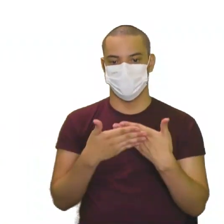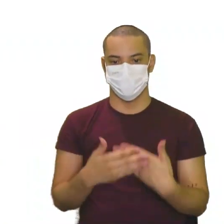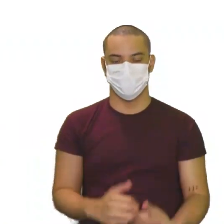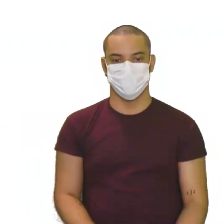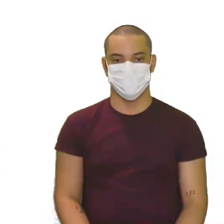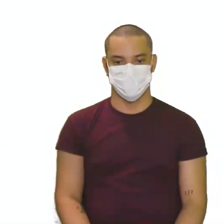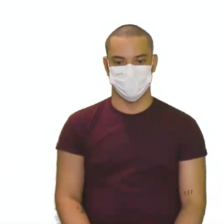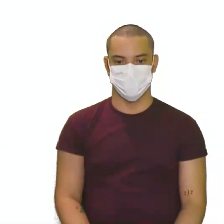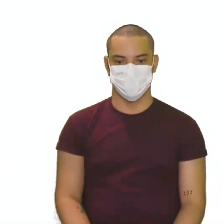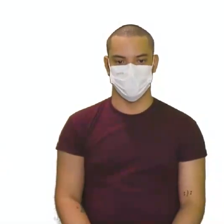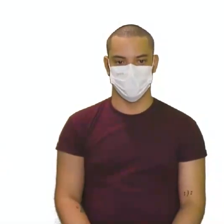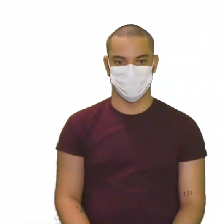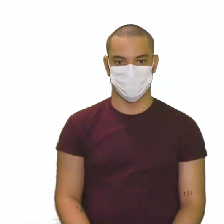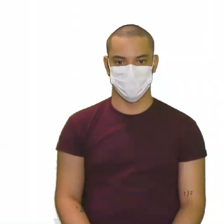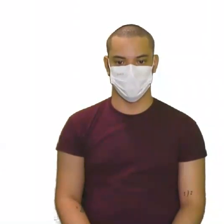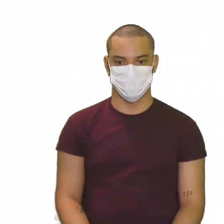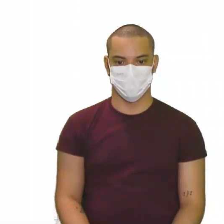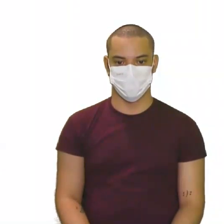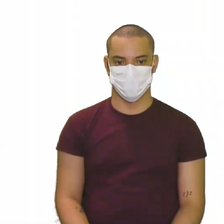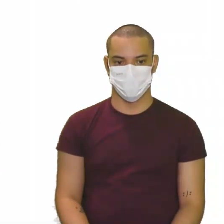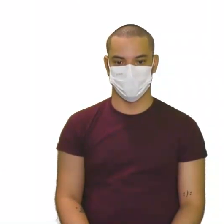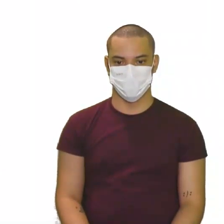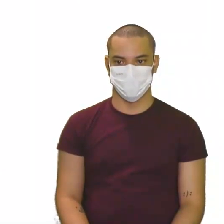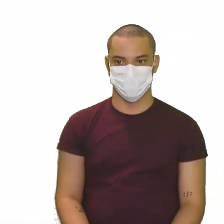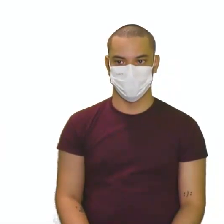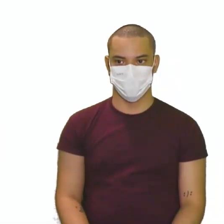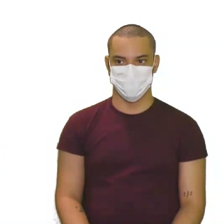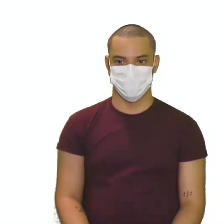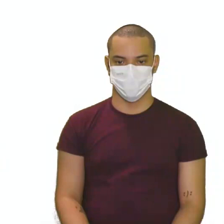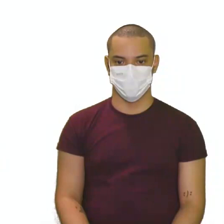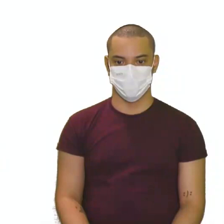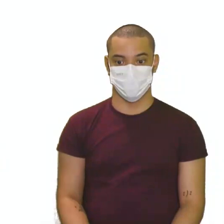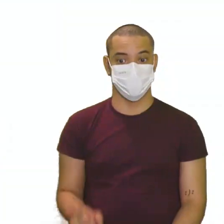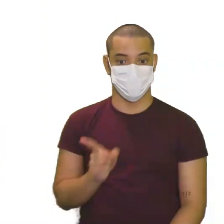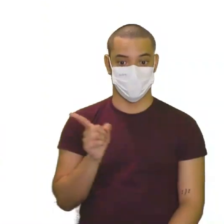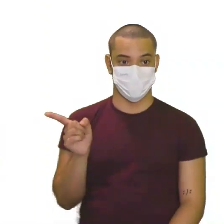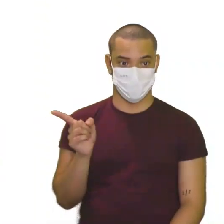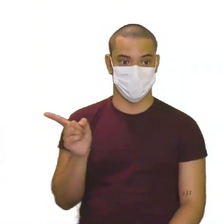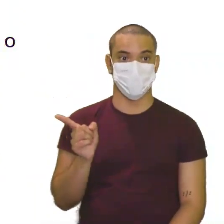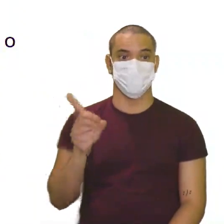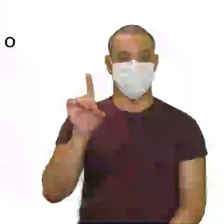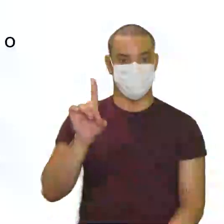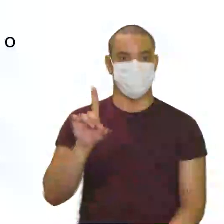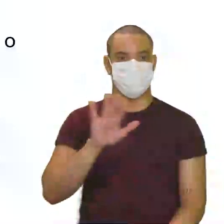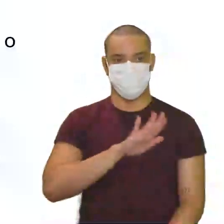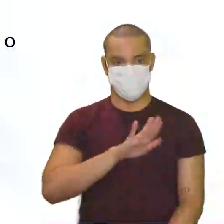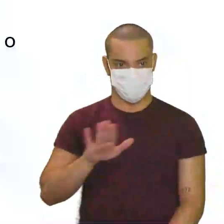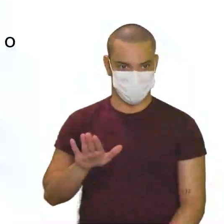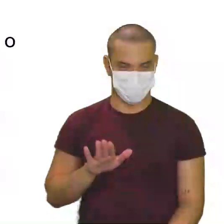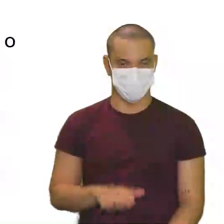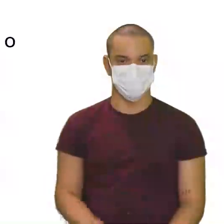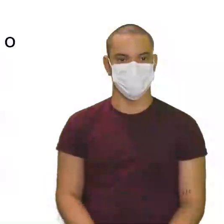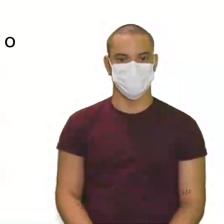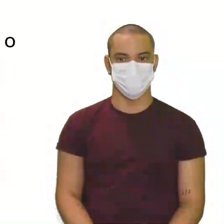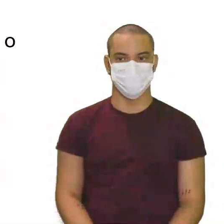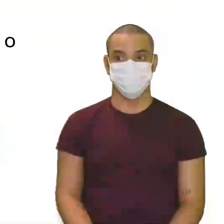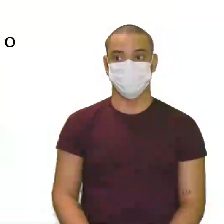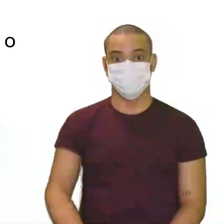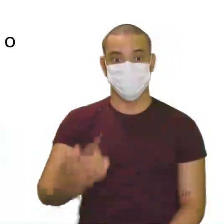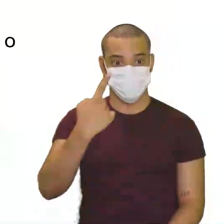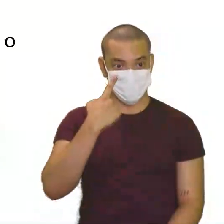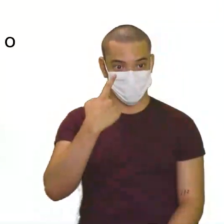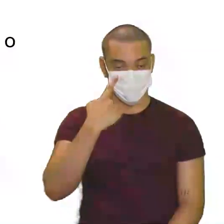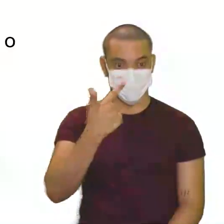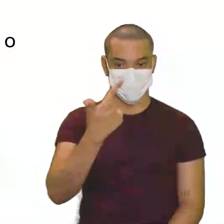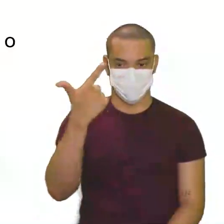né ó e aqui só para gente terminar tá ali letra d e vamos